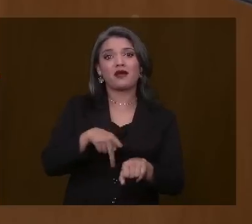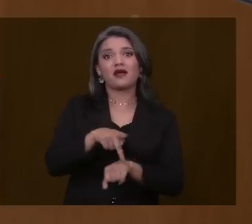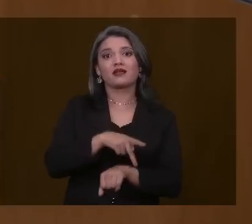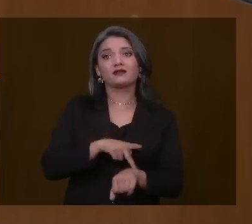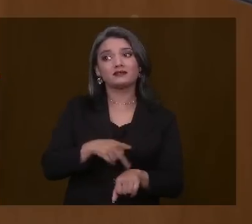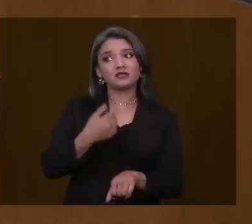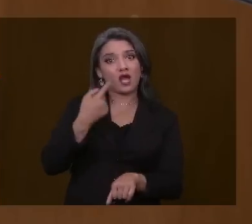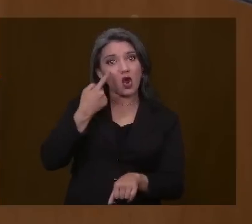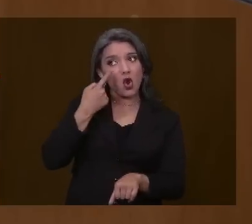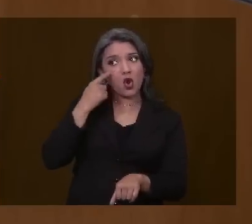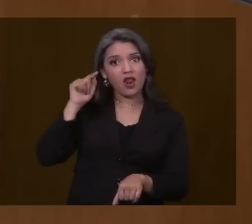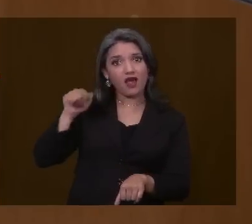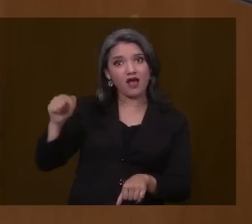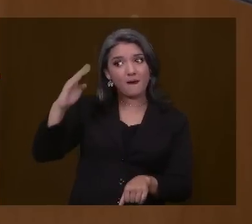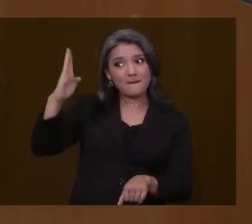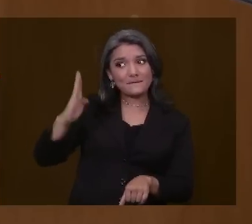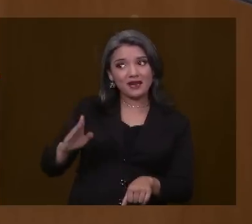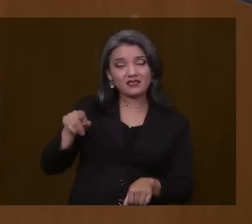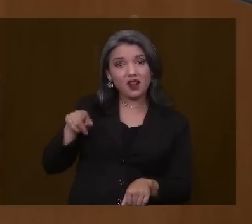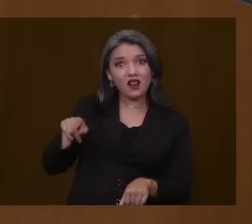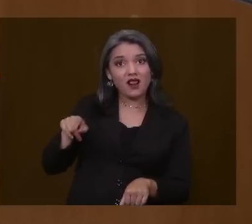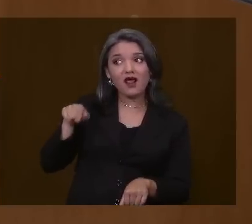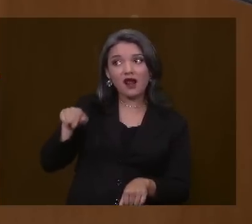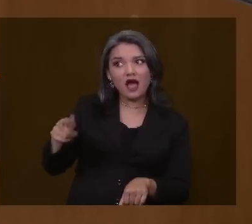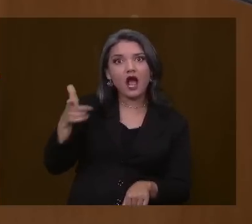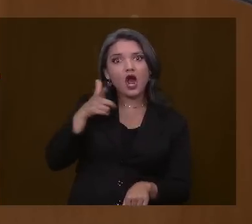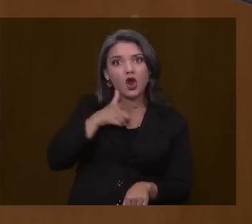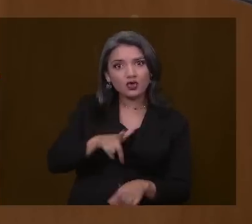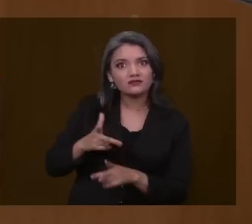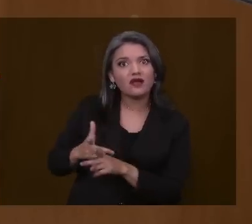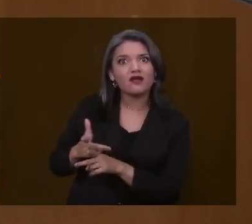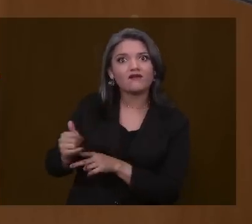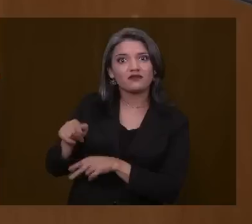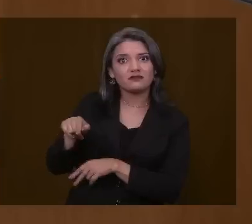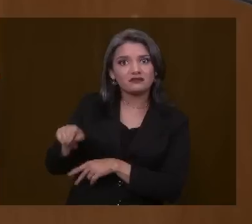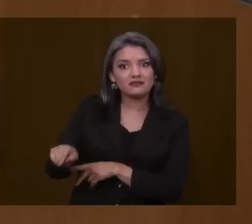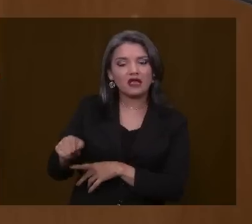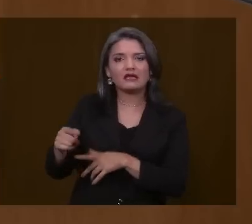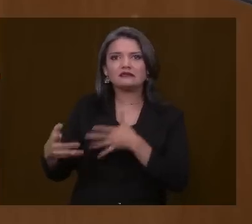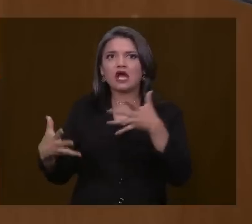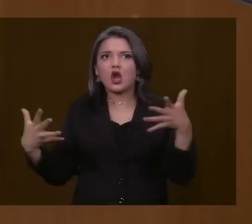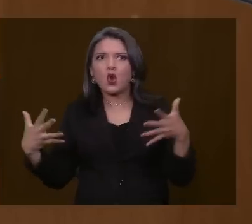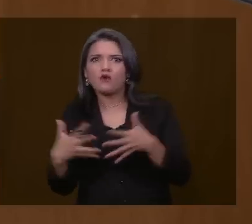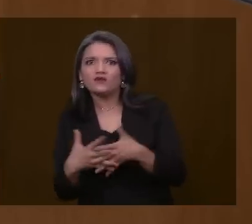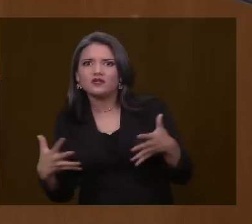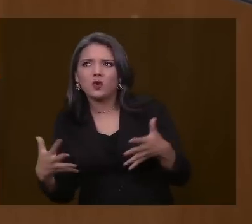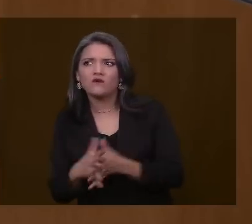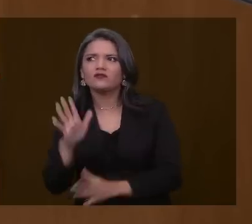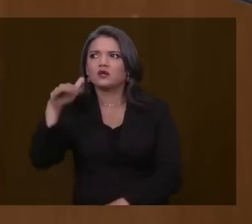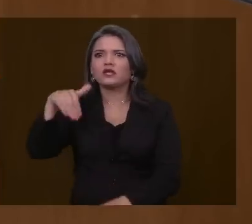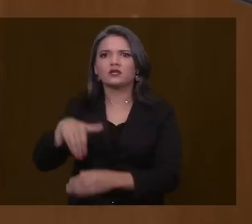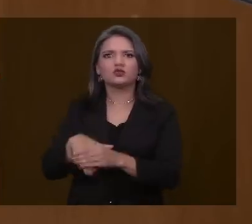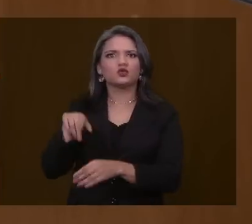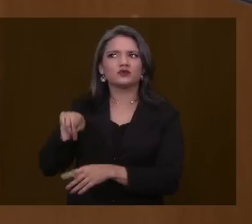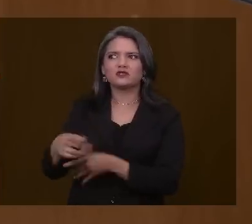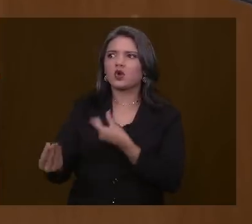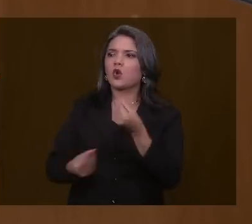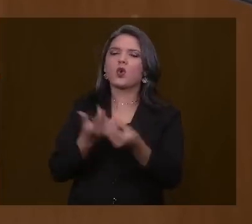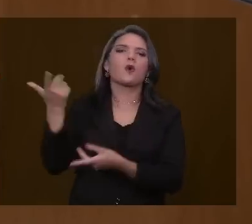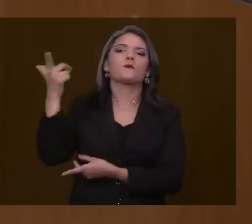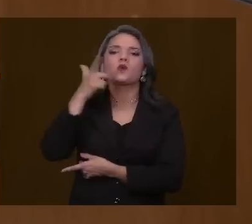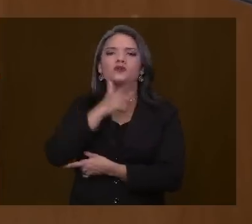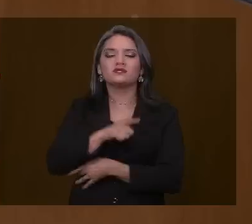Brasil para ver como vencemos o emprenha-emprenha das urnas, como apuramos